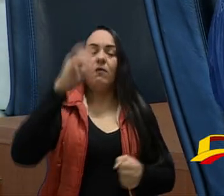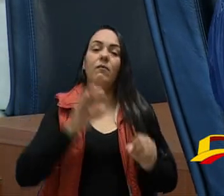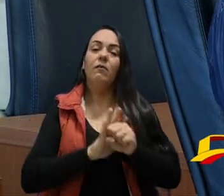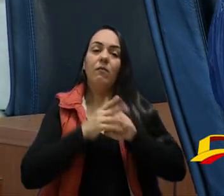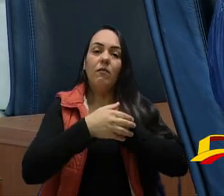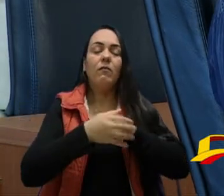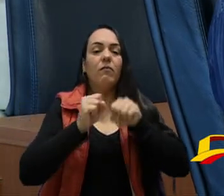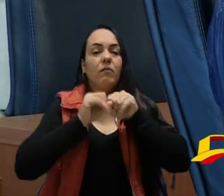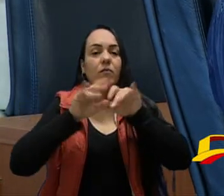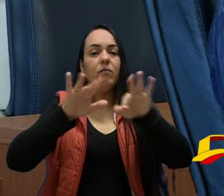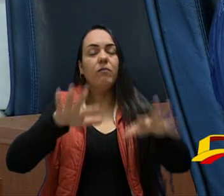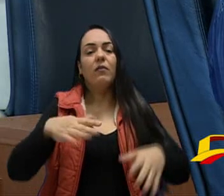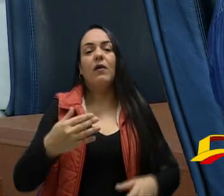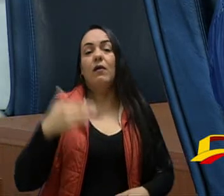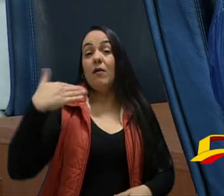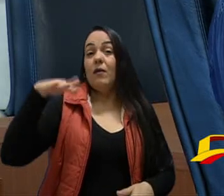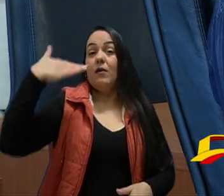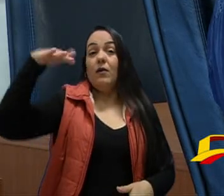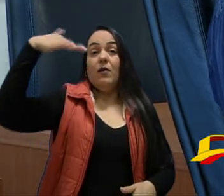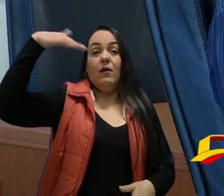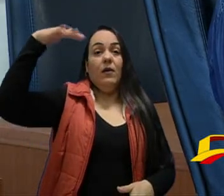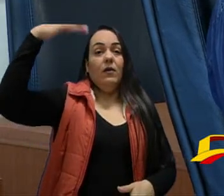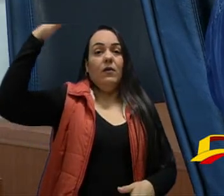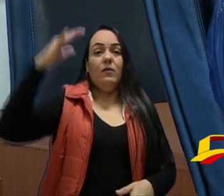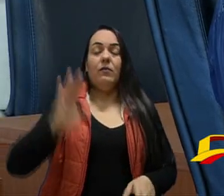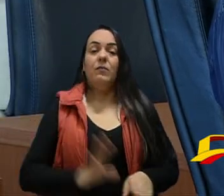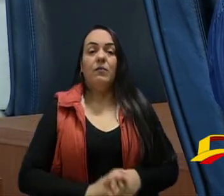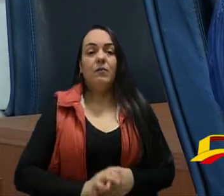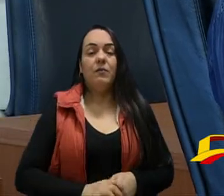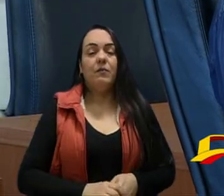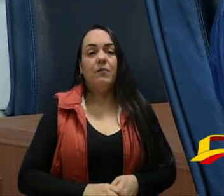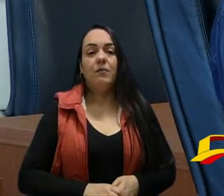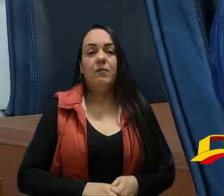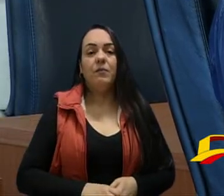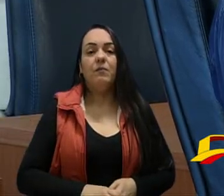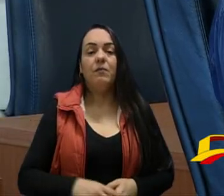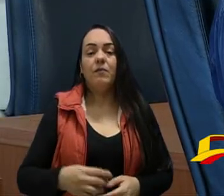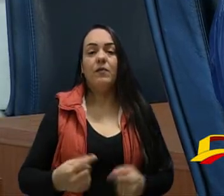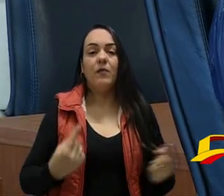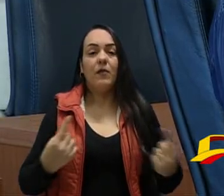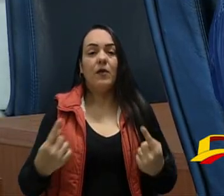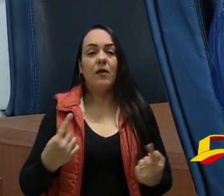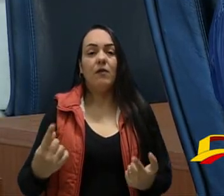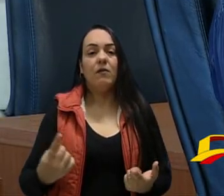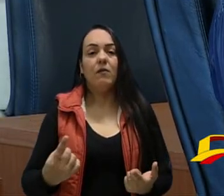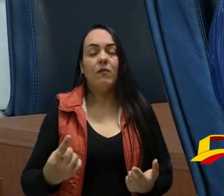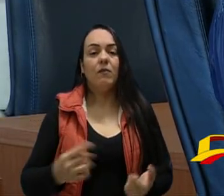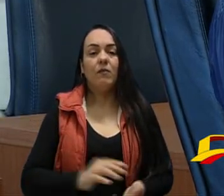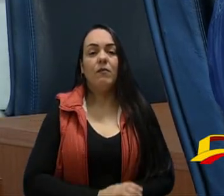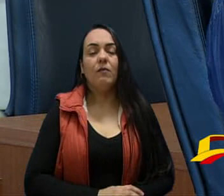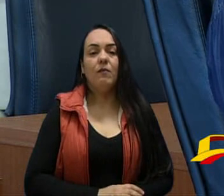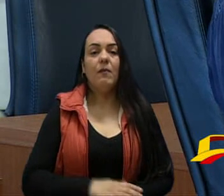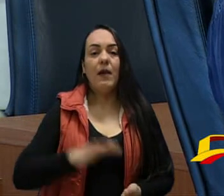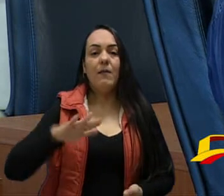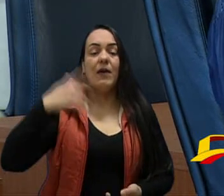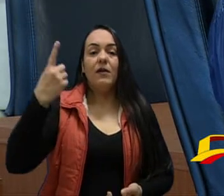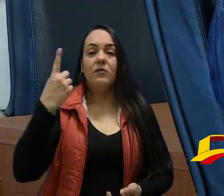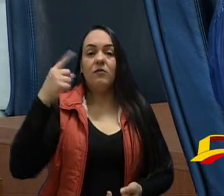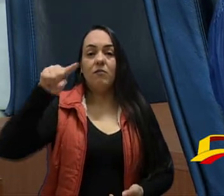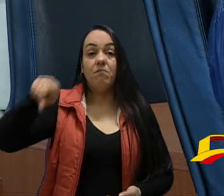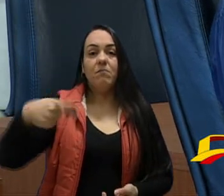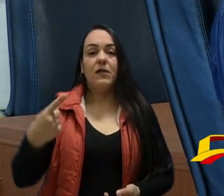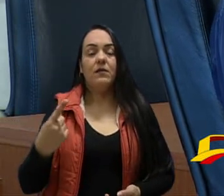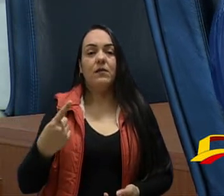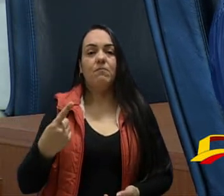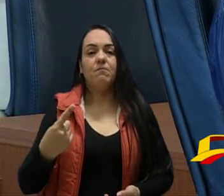um valor assim bem alto no valor de mais de um milhão de